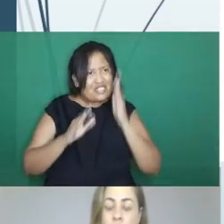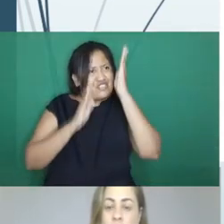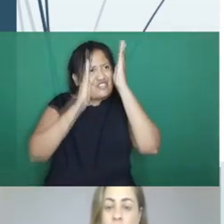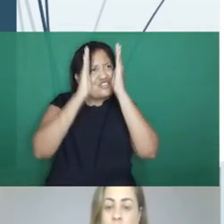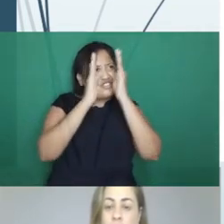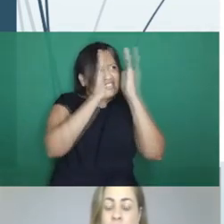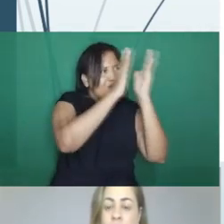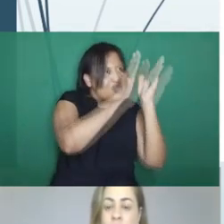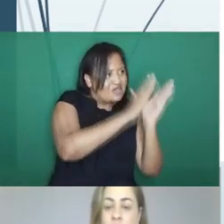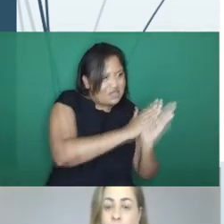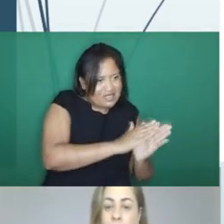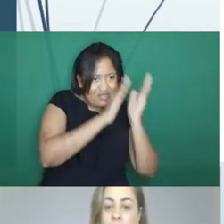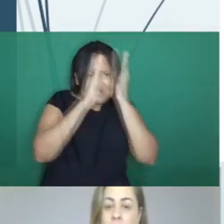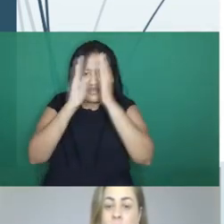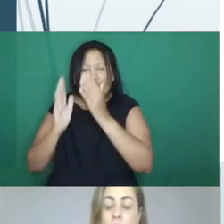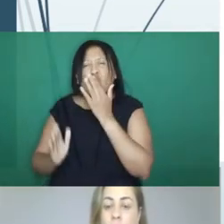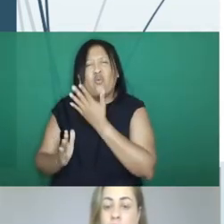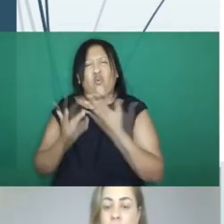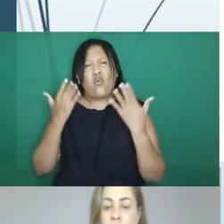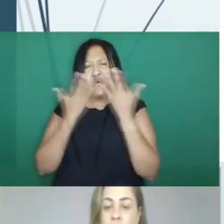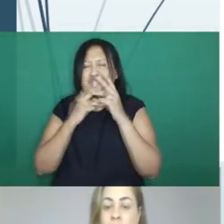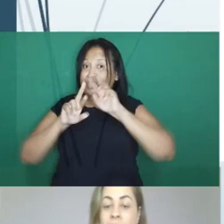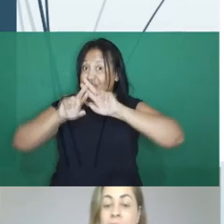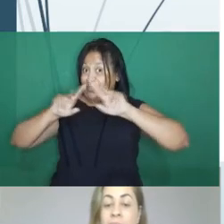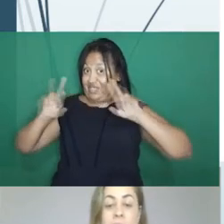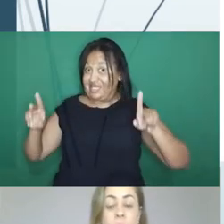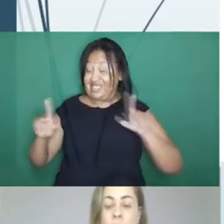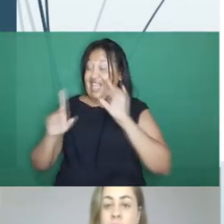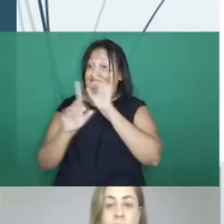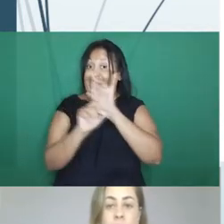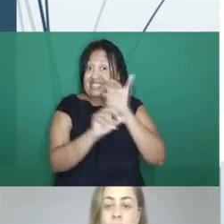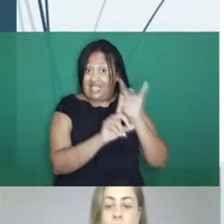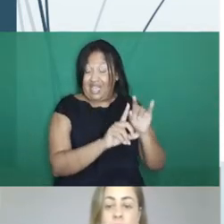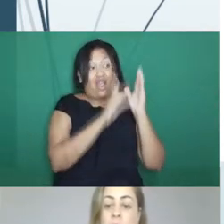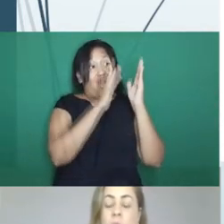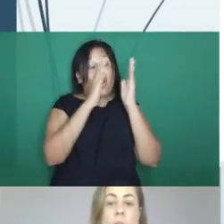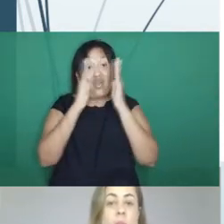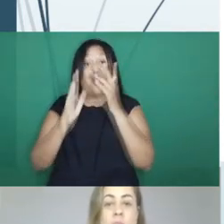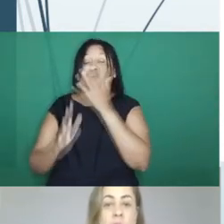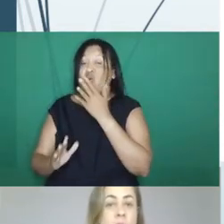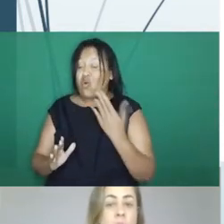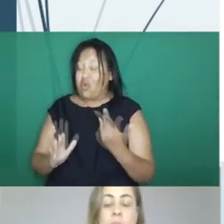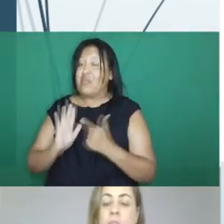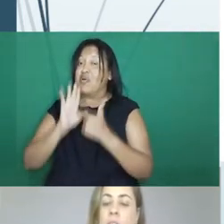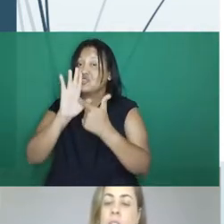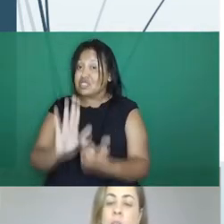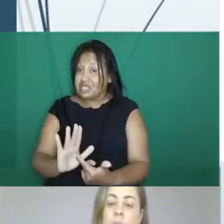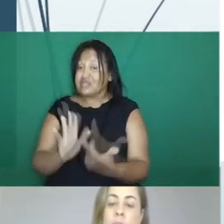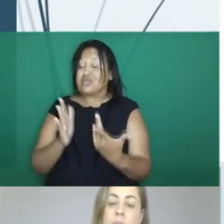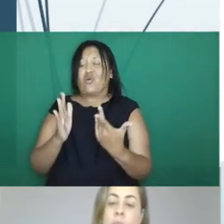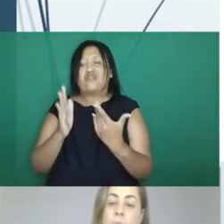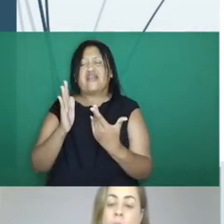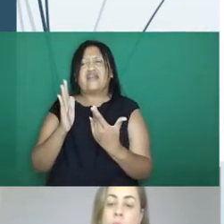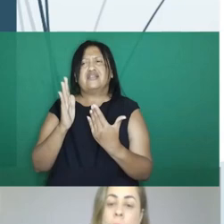seções aí bem dividido separado com cores diferentes cada cor indicando aí um nível indicando